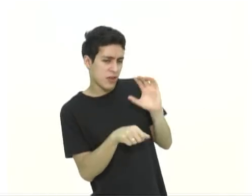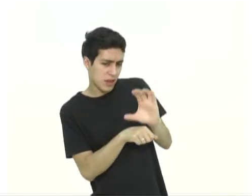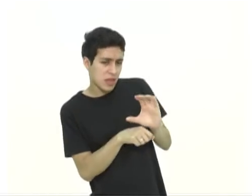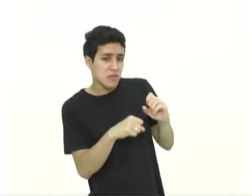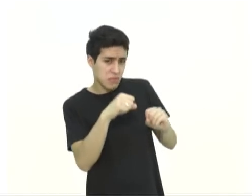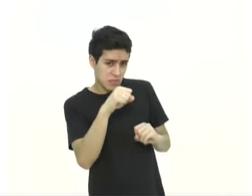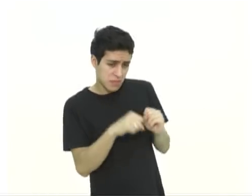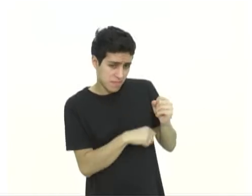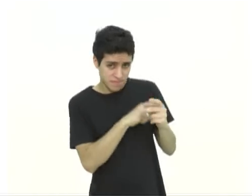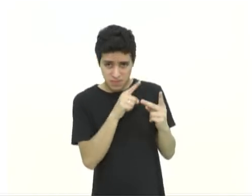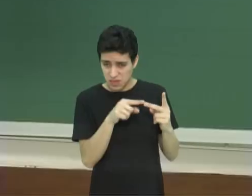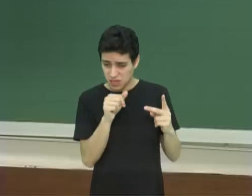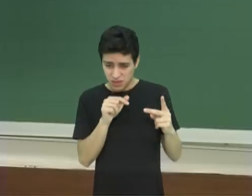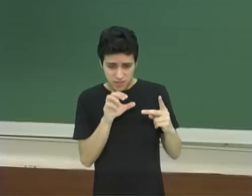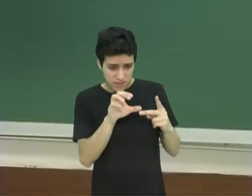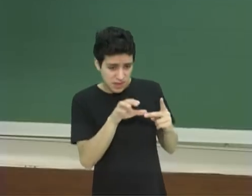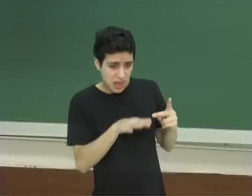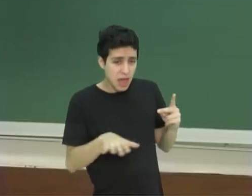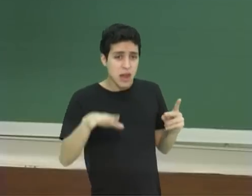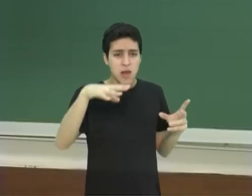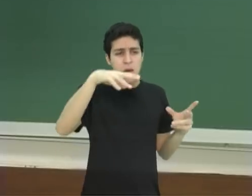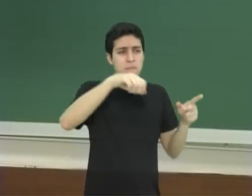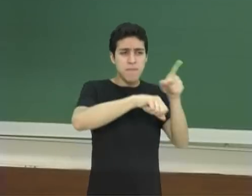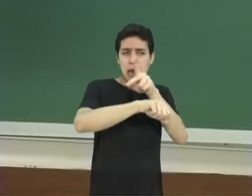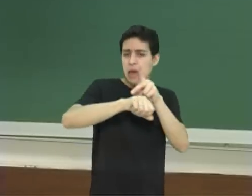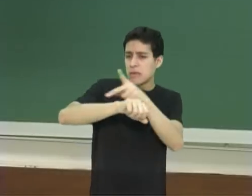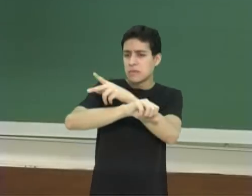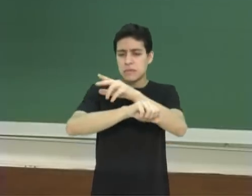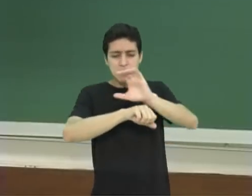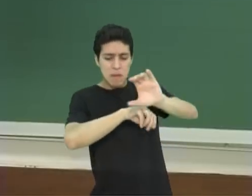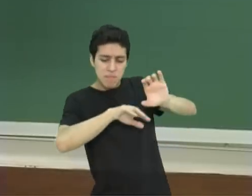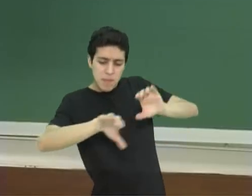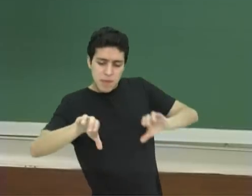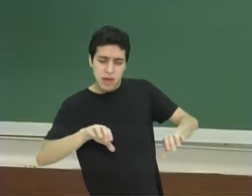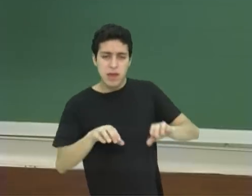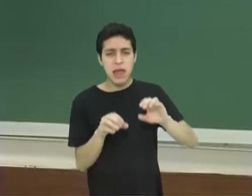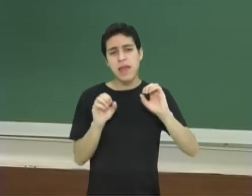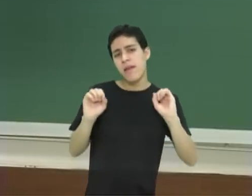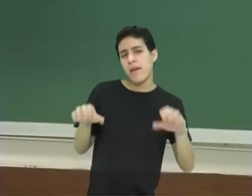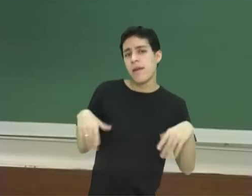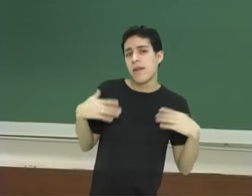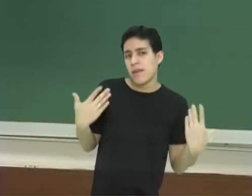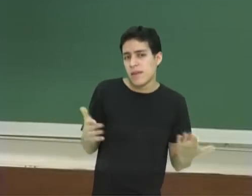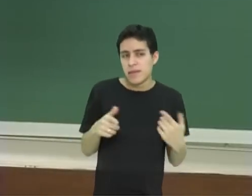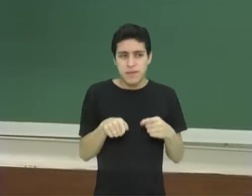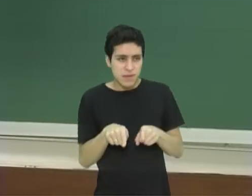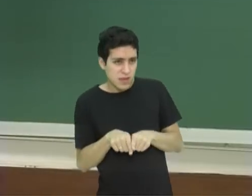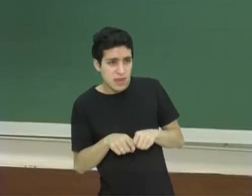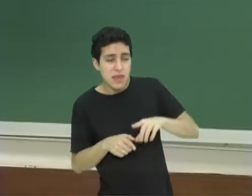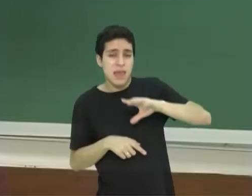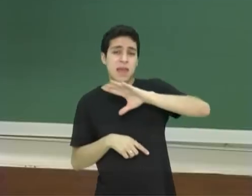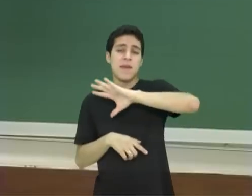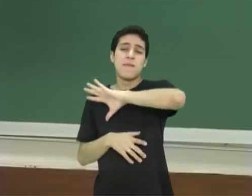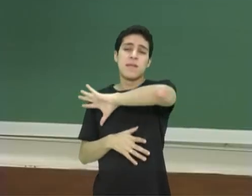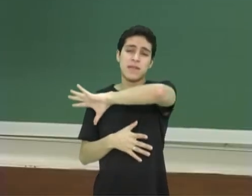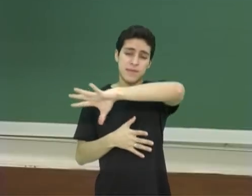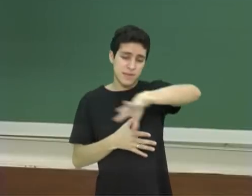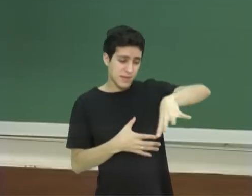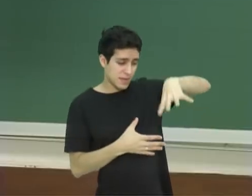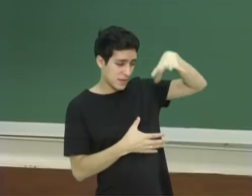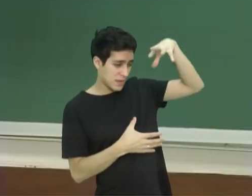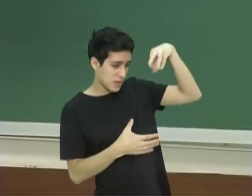Também. Investimentos internacionais? Sim. Investimentos na educação? Também. Mas todos esses fazem parte